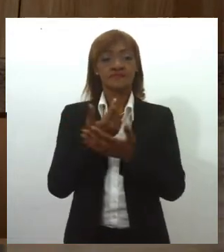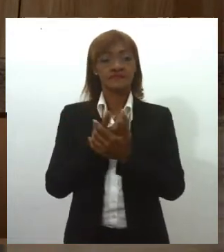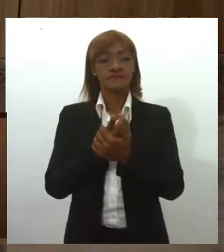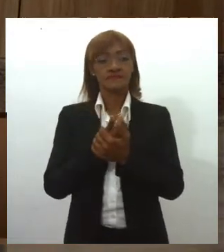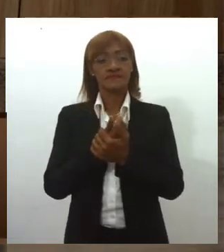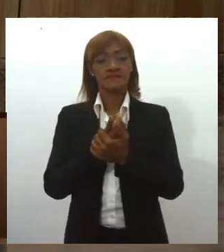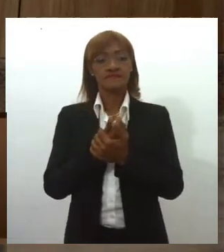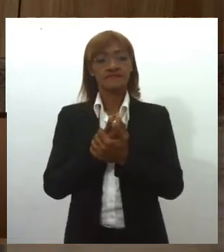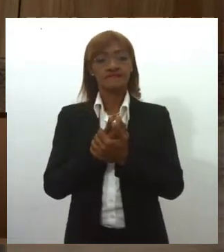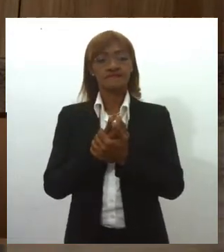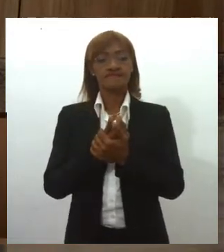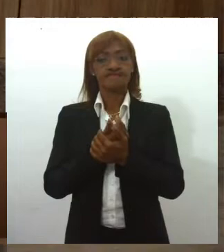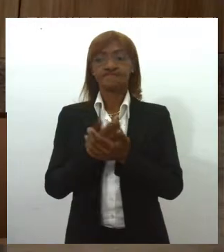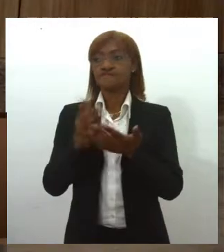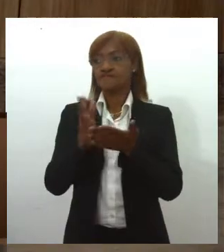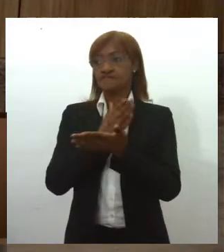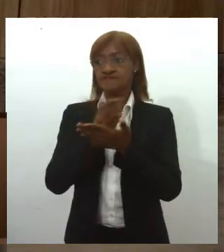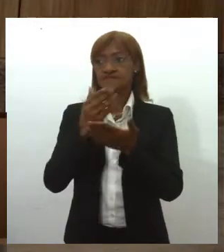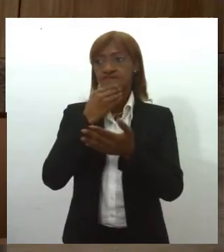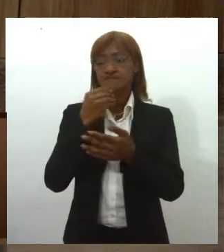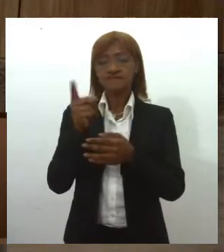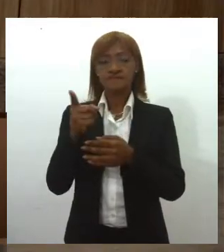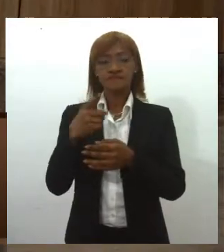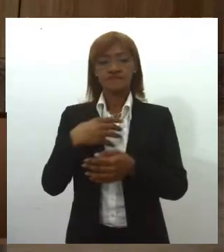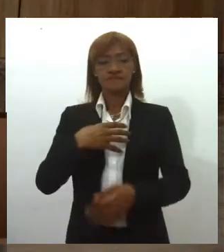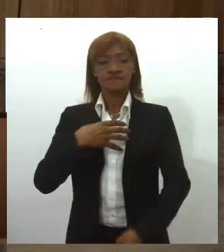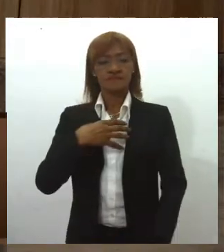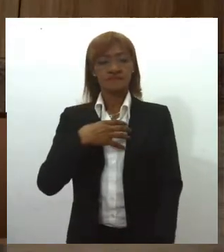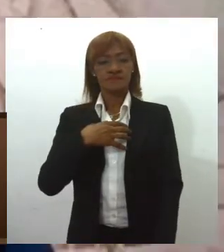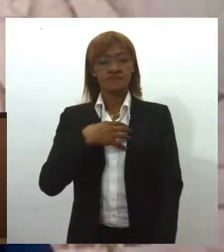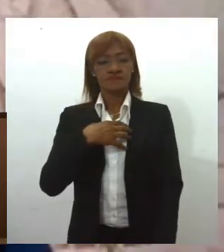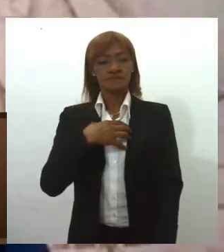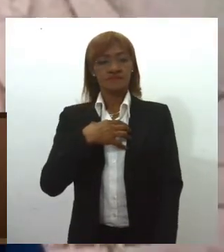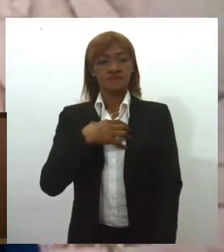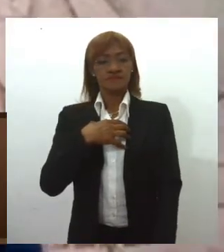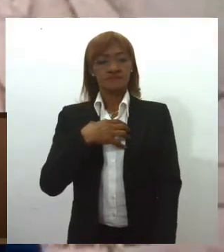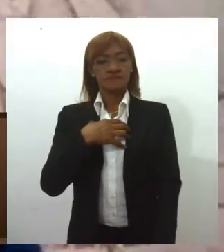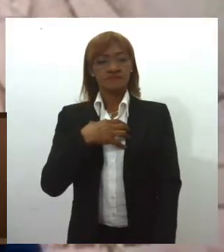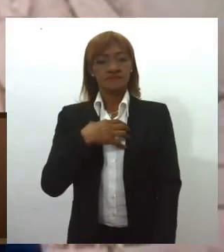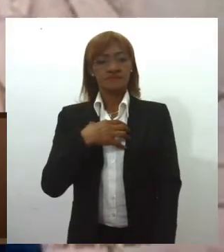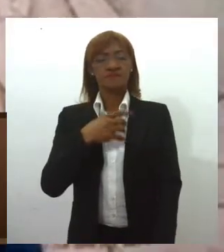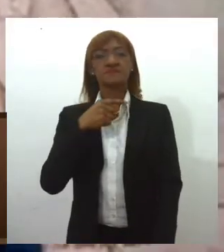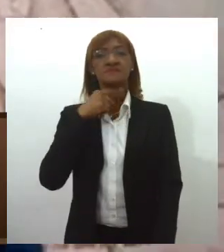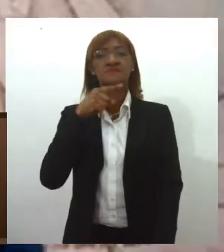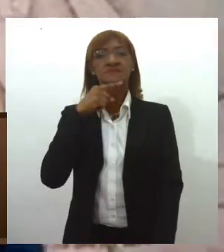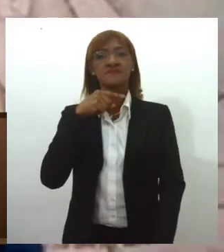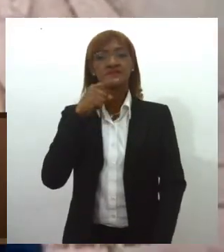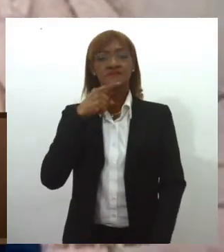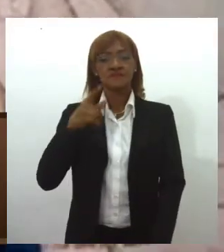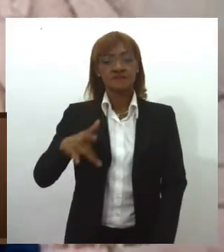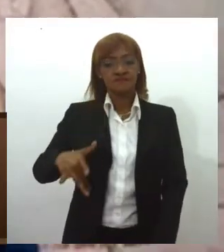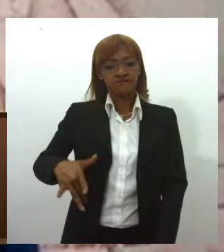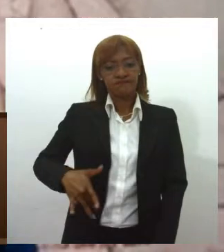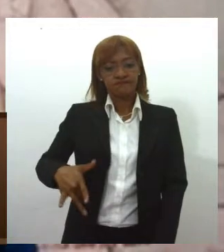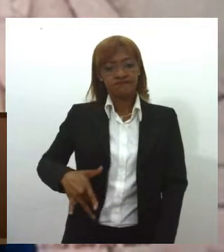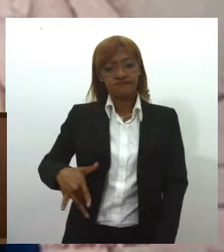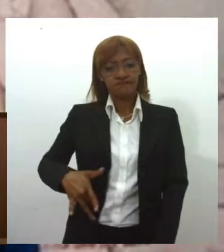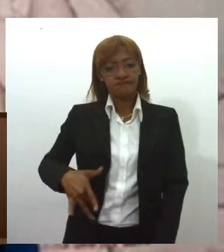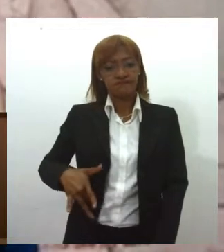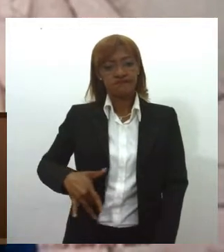Muitos homens associam o sintoma de dificuldade para urinar como